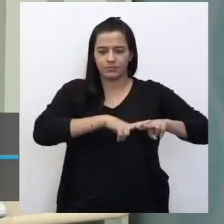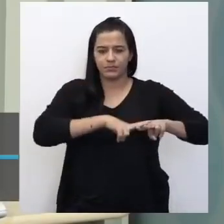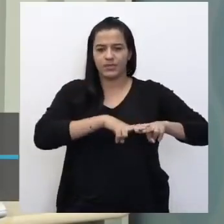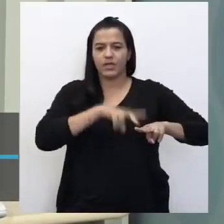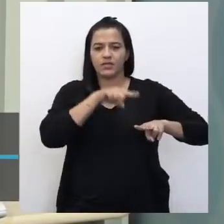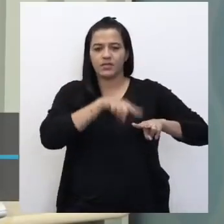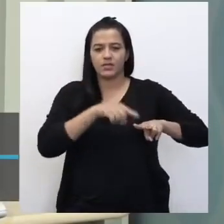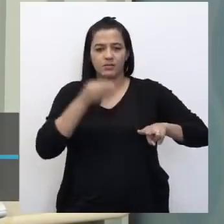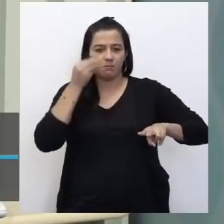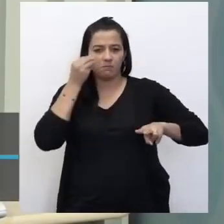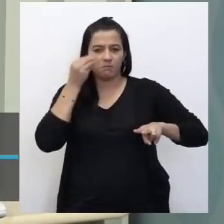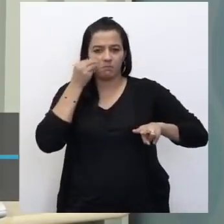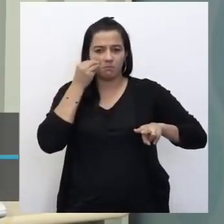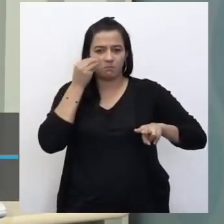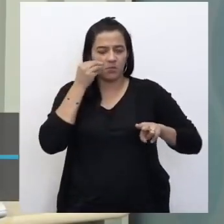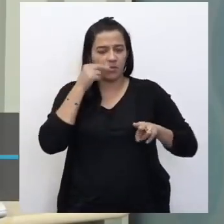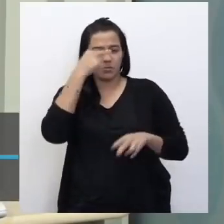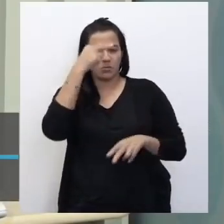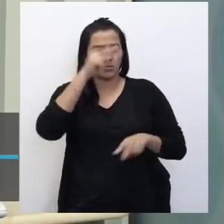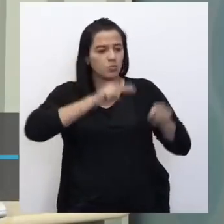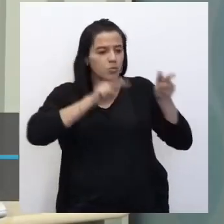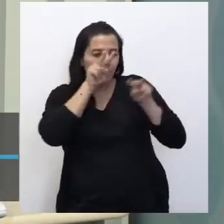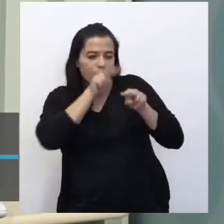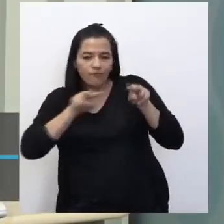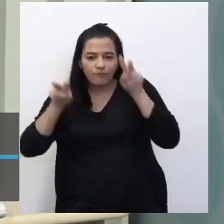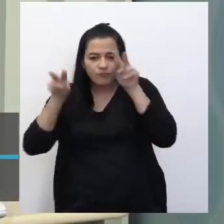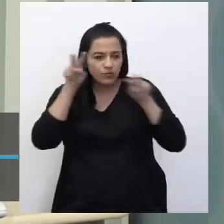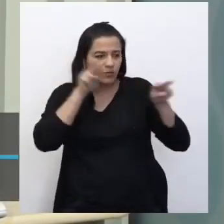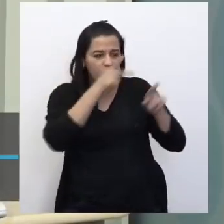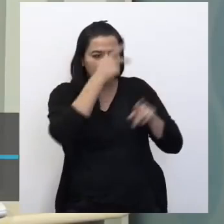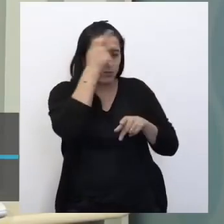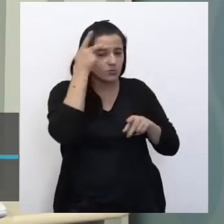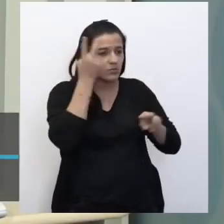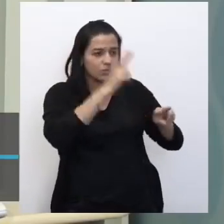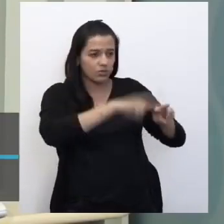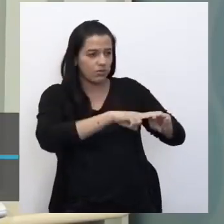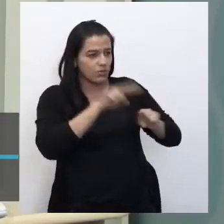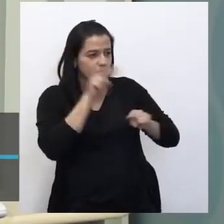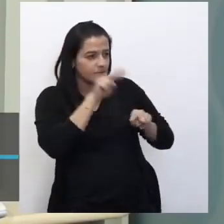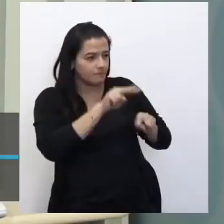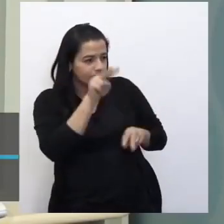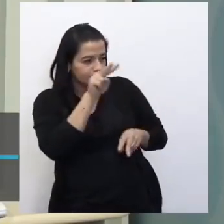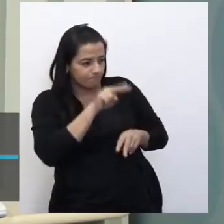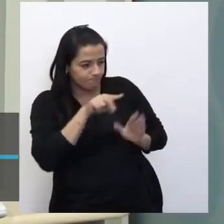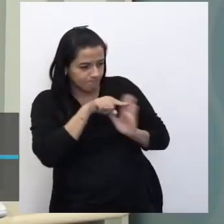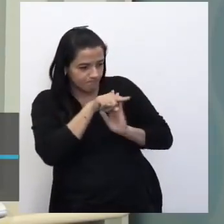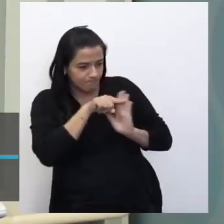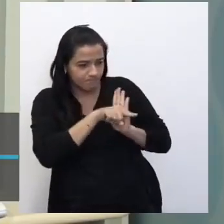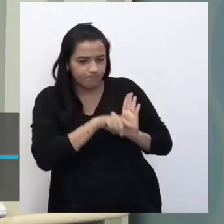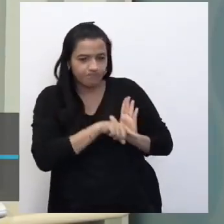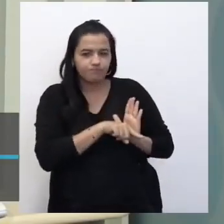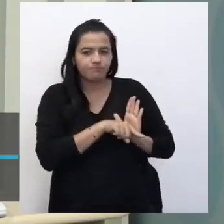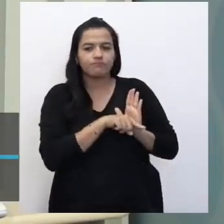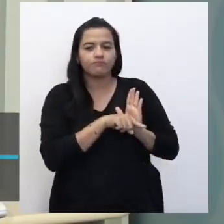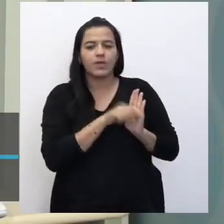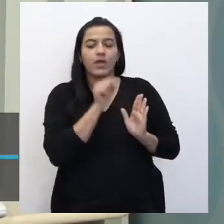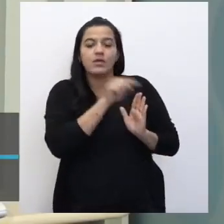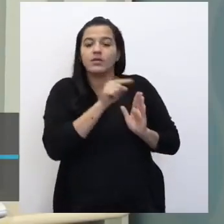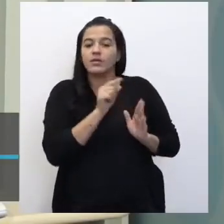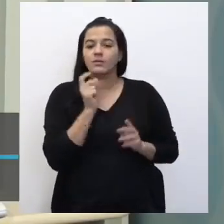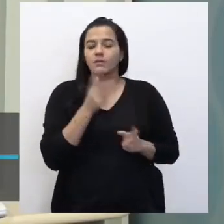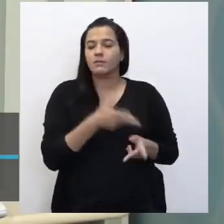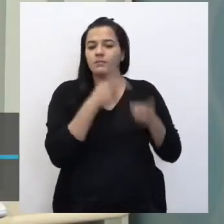de acuidade visual com as pessoas que estão ali detidas, né? E aí, olha o que ele faz.